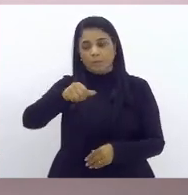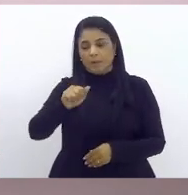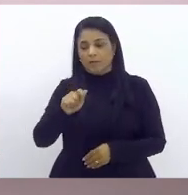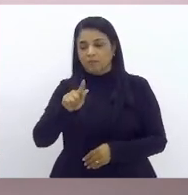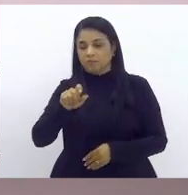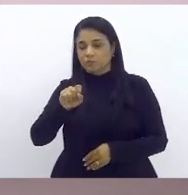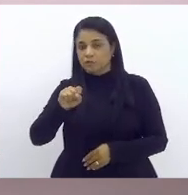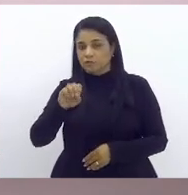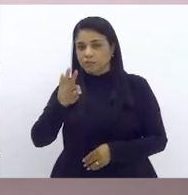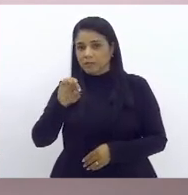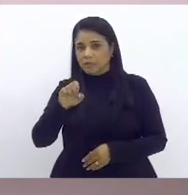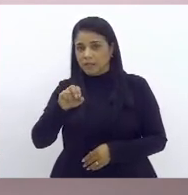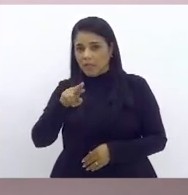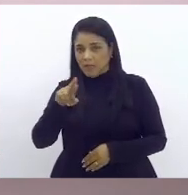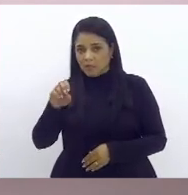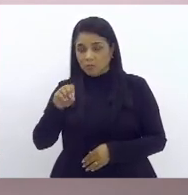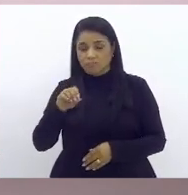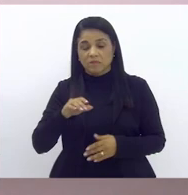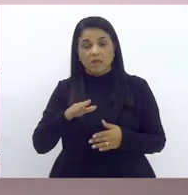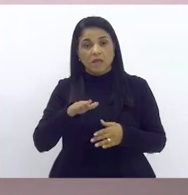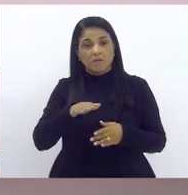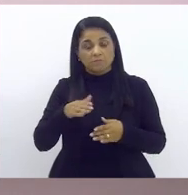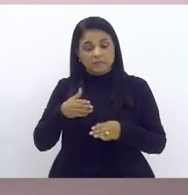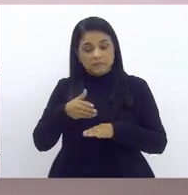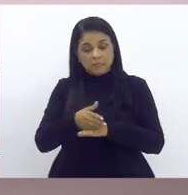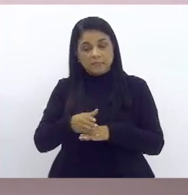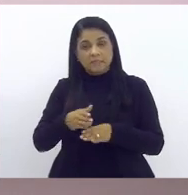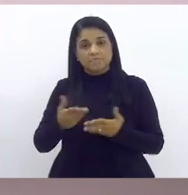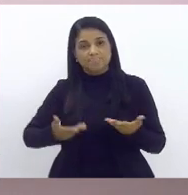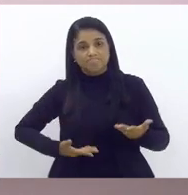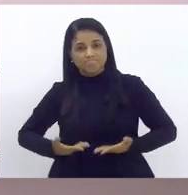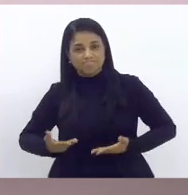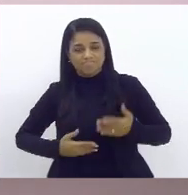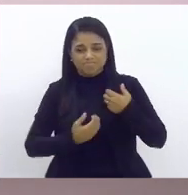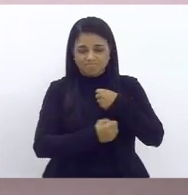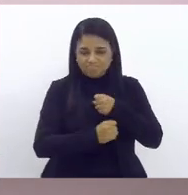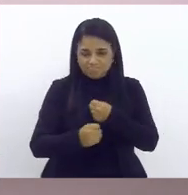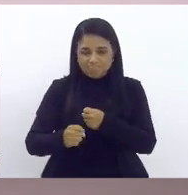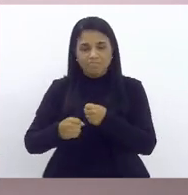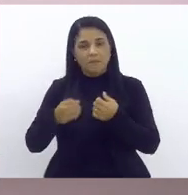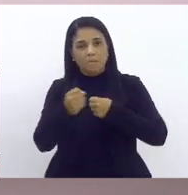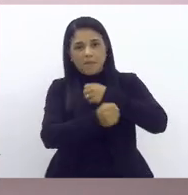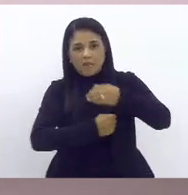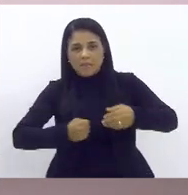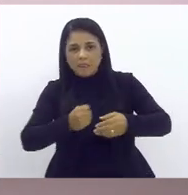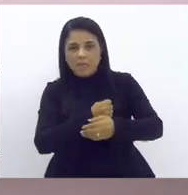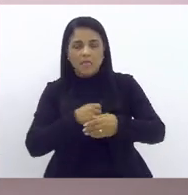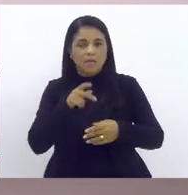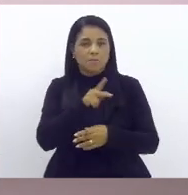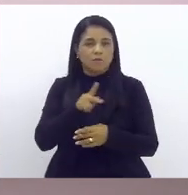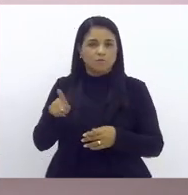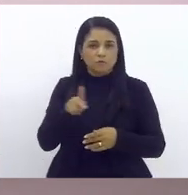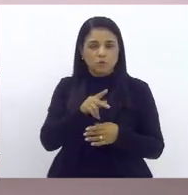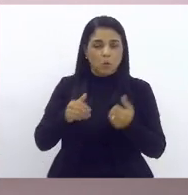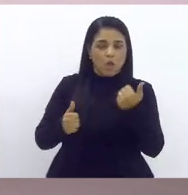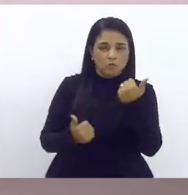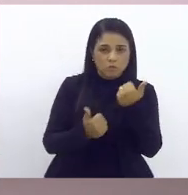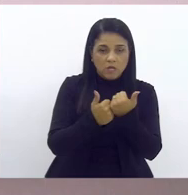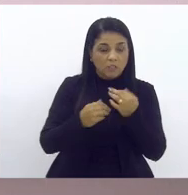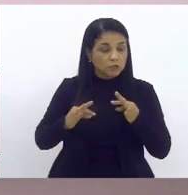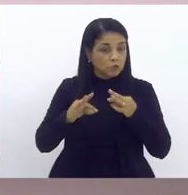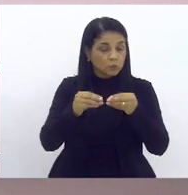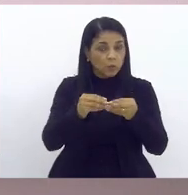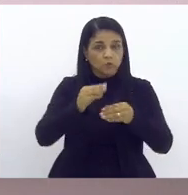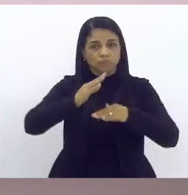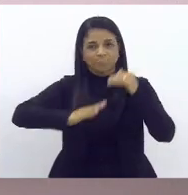A partir da servente escolar, da merendeira, da auxiliar, dos professores e de toda a carreira do magistério.